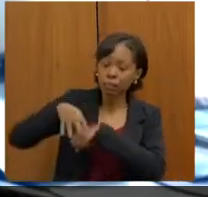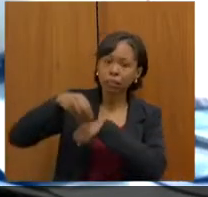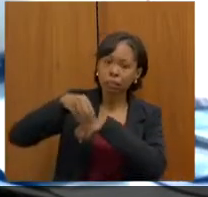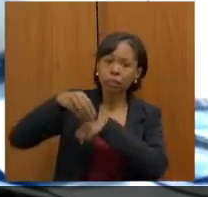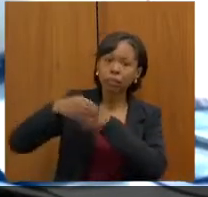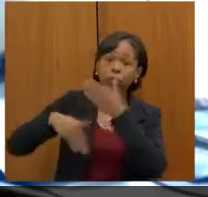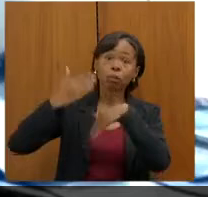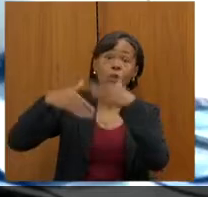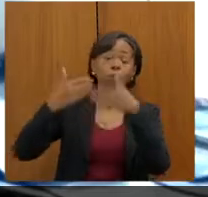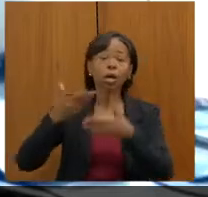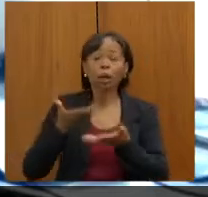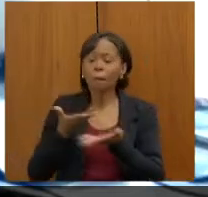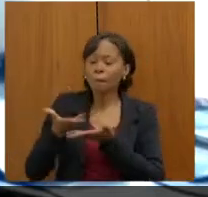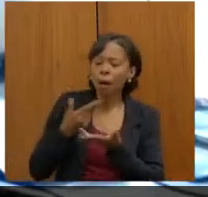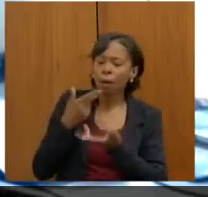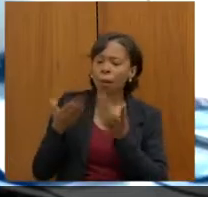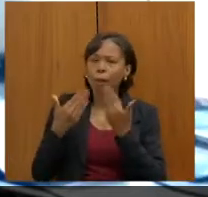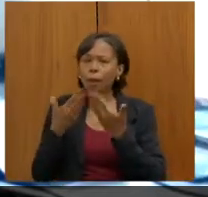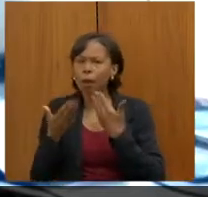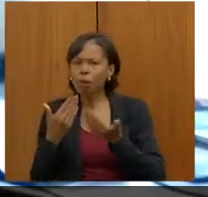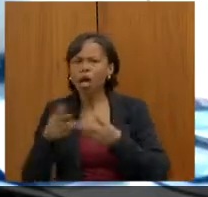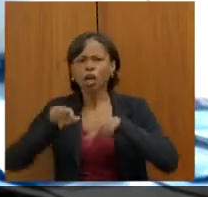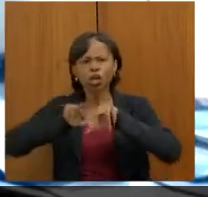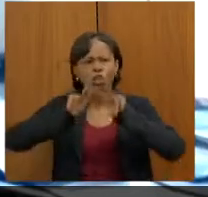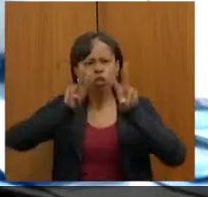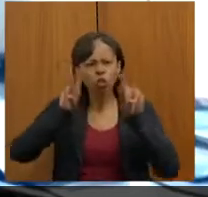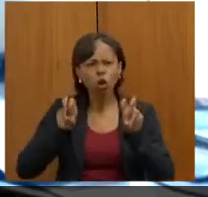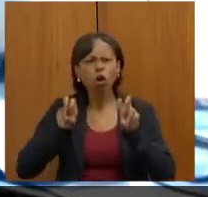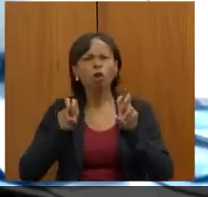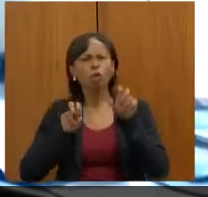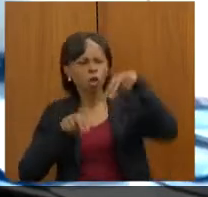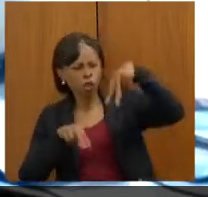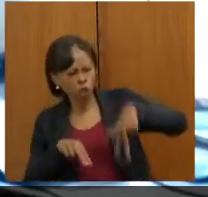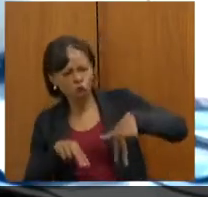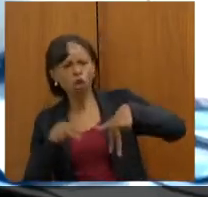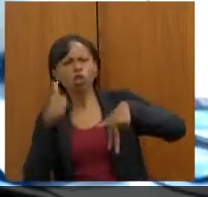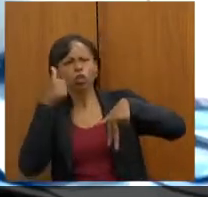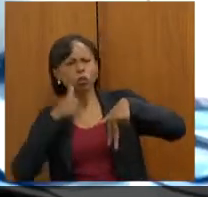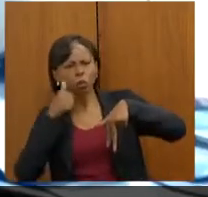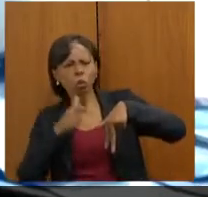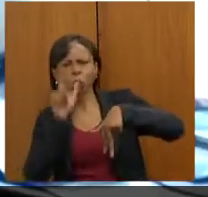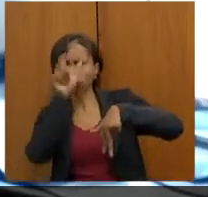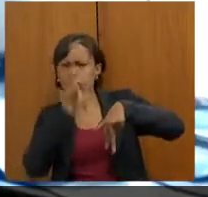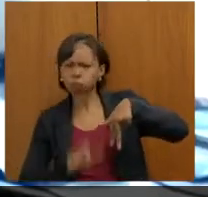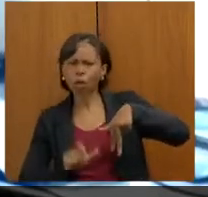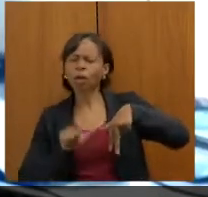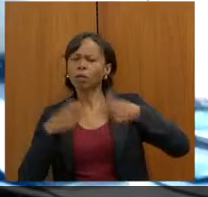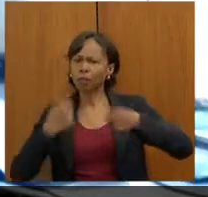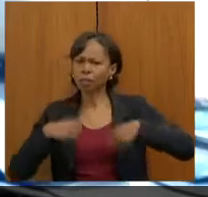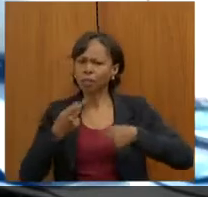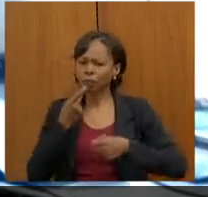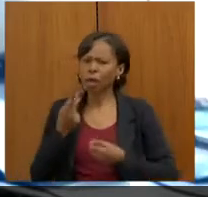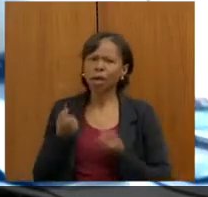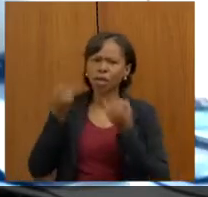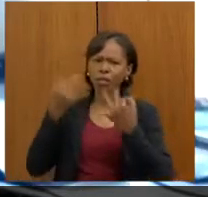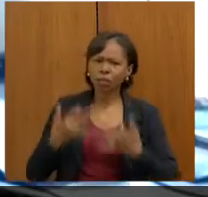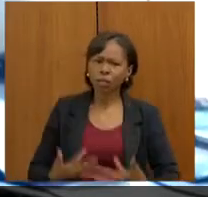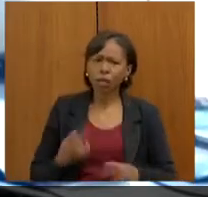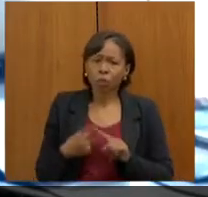mas se discutir gênero nas escolas da apesarde necessidades